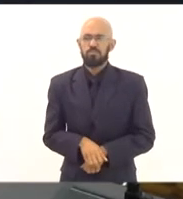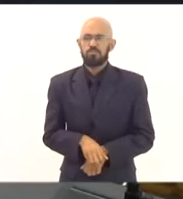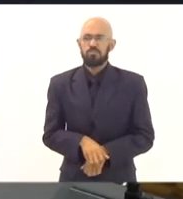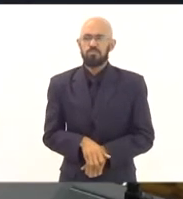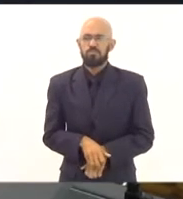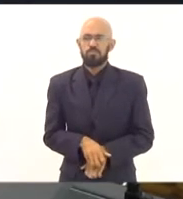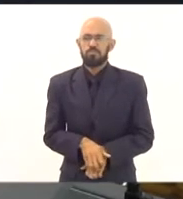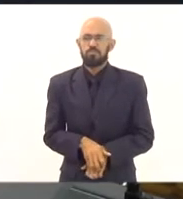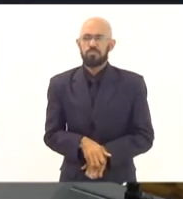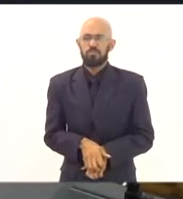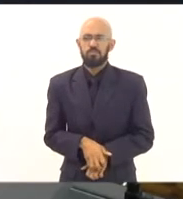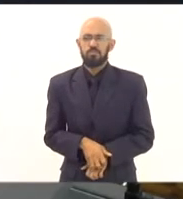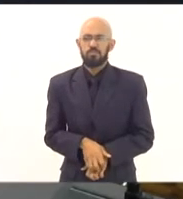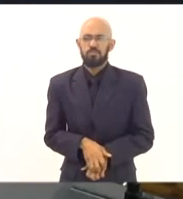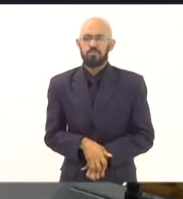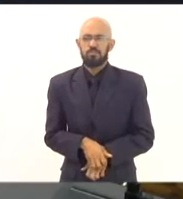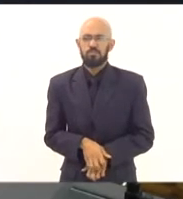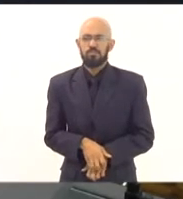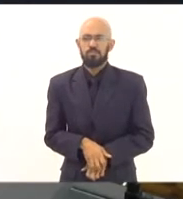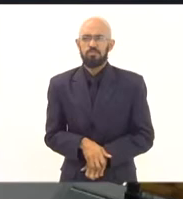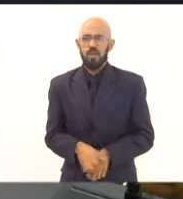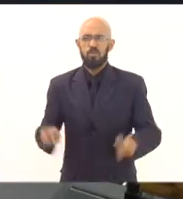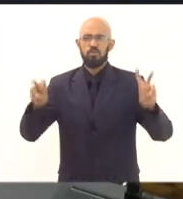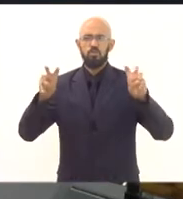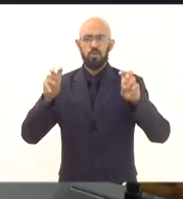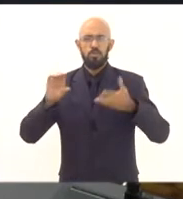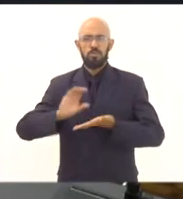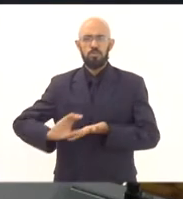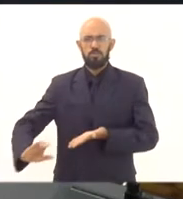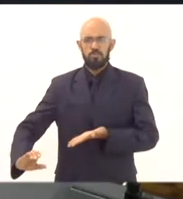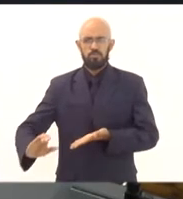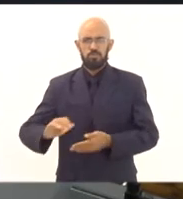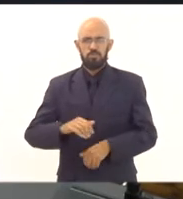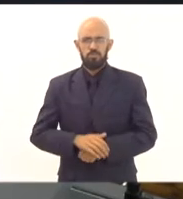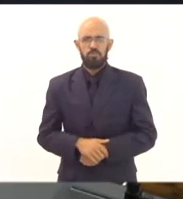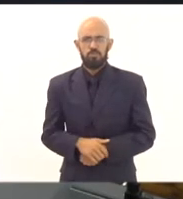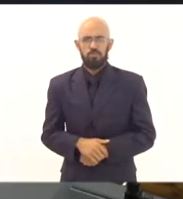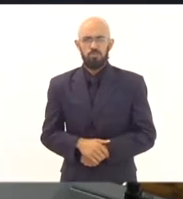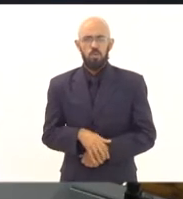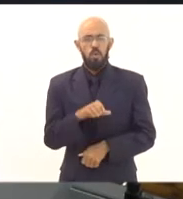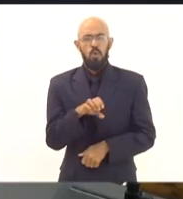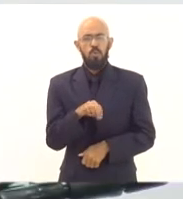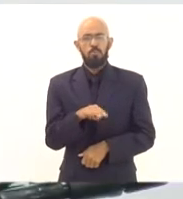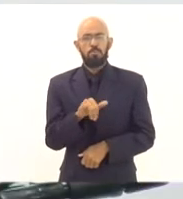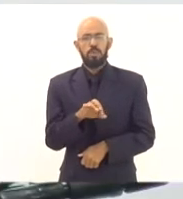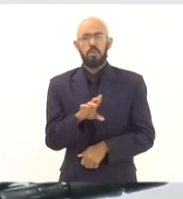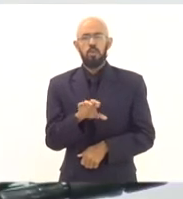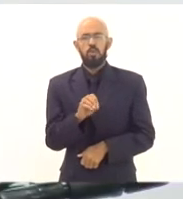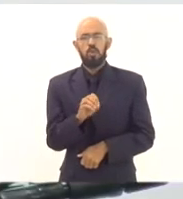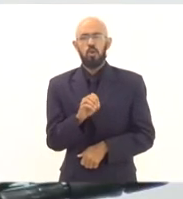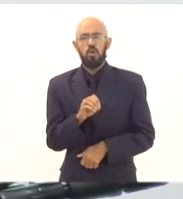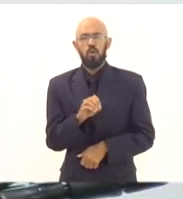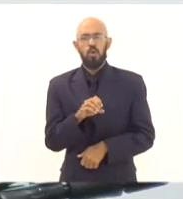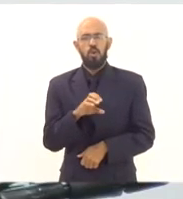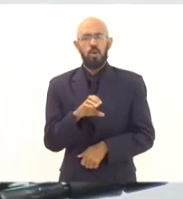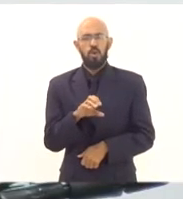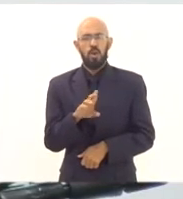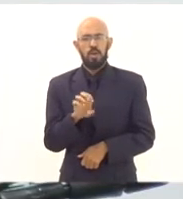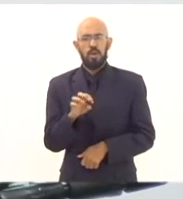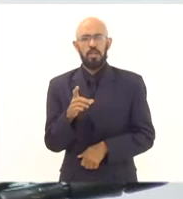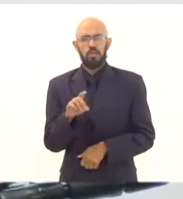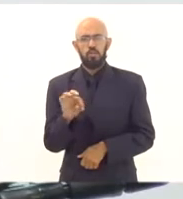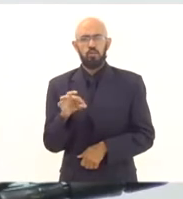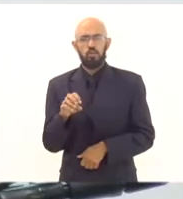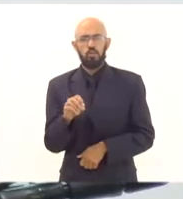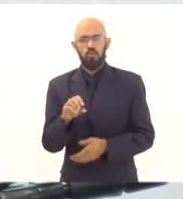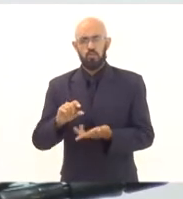sobre esse essa linha de crédito né a microcrédito especificar essas pequenas